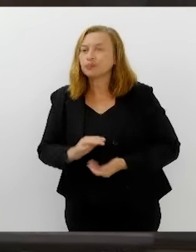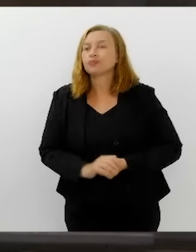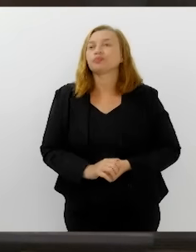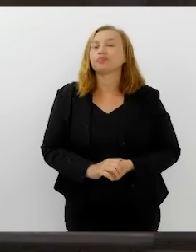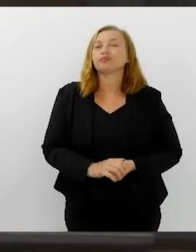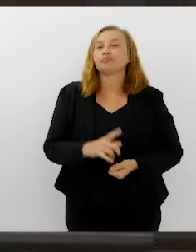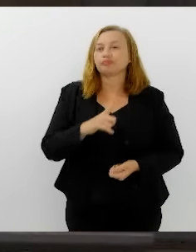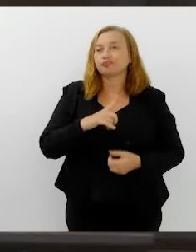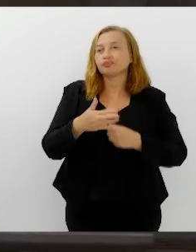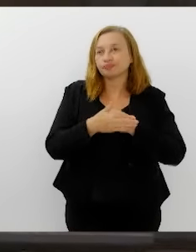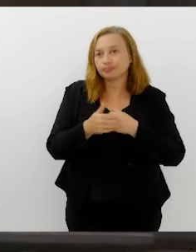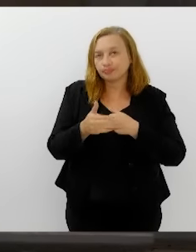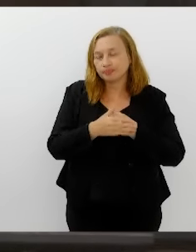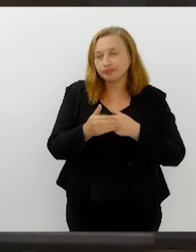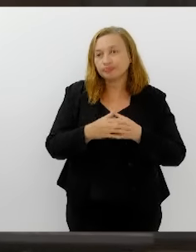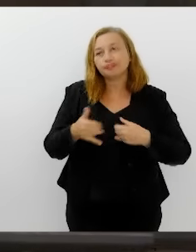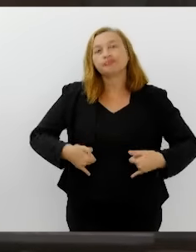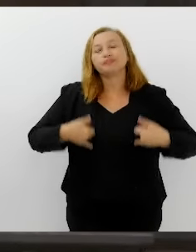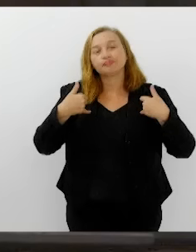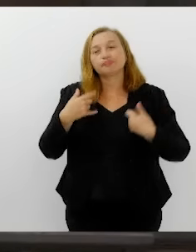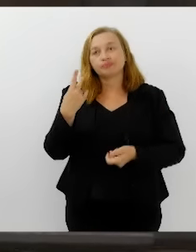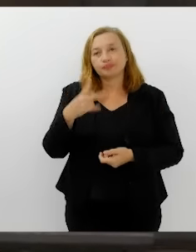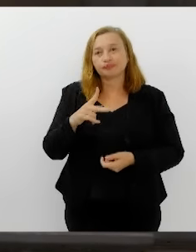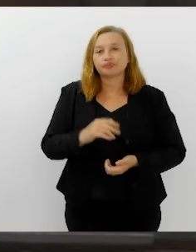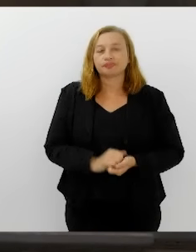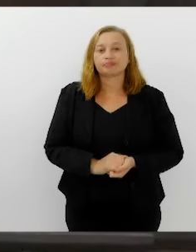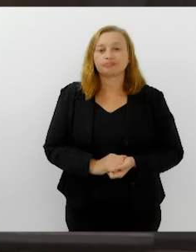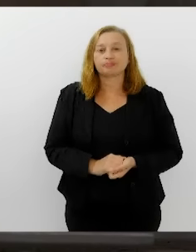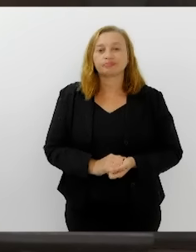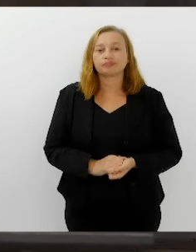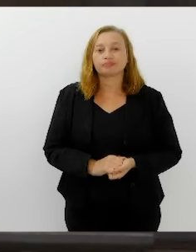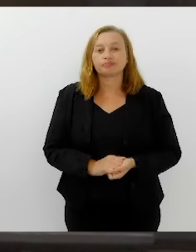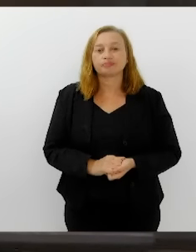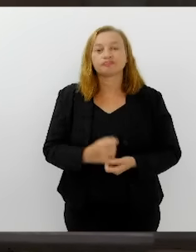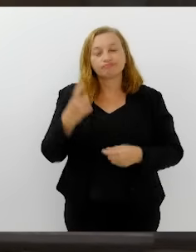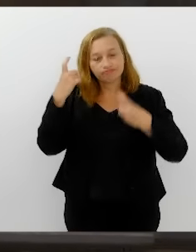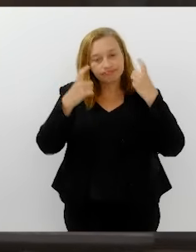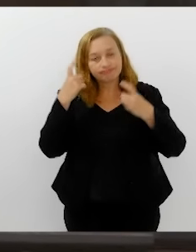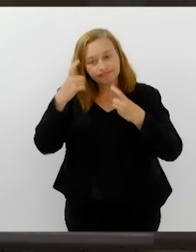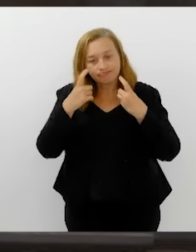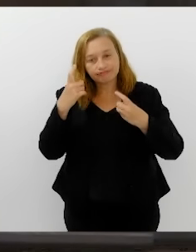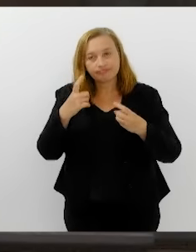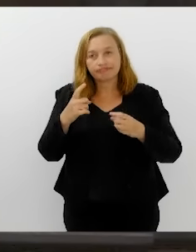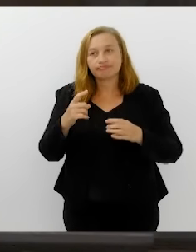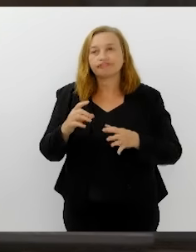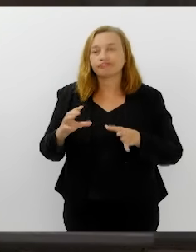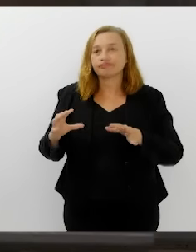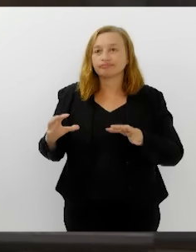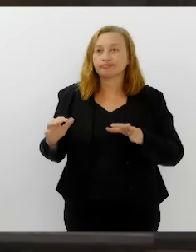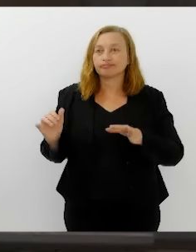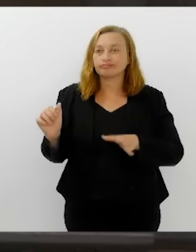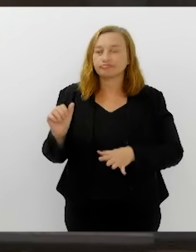maior carinho, orgulho dele, e tenho muita preocupação de associar minha imagem com qualquer pessoa. Sempre